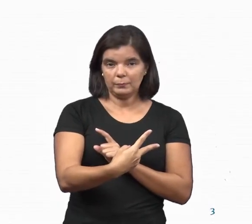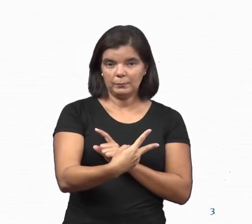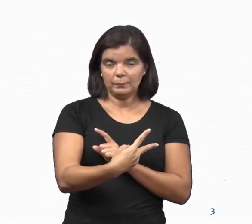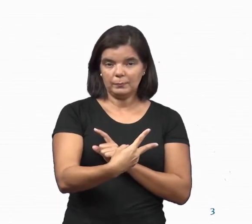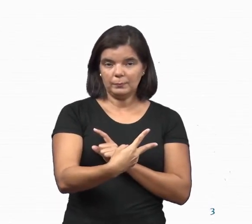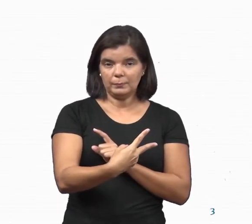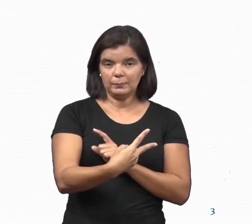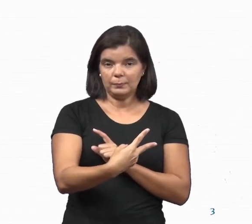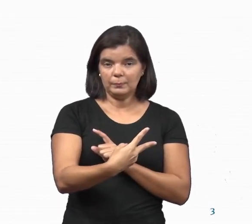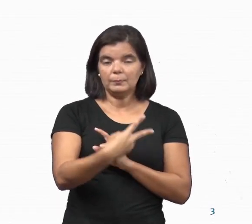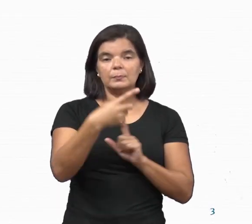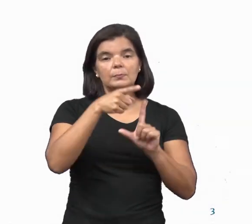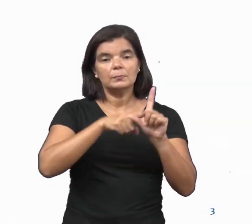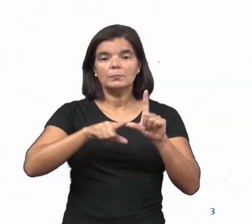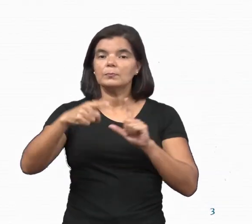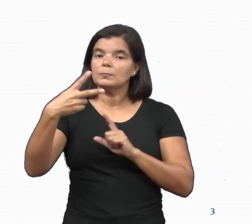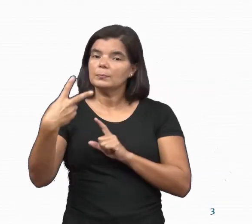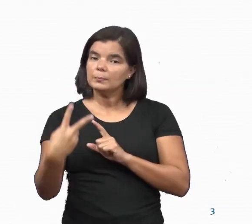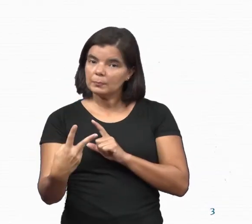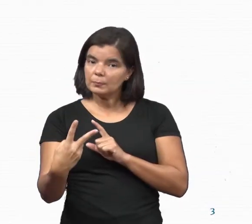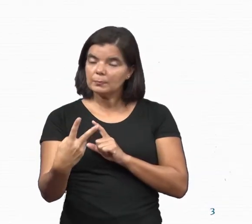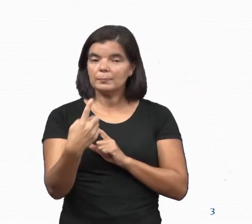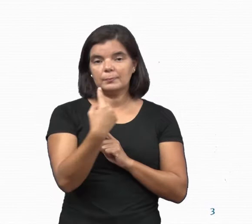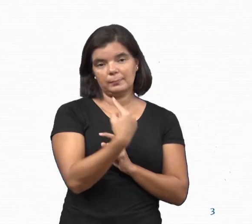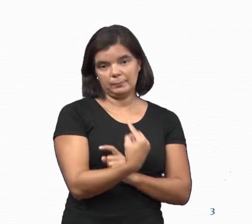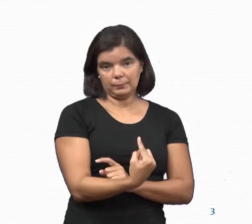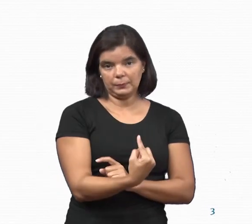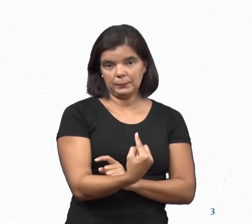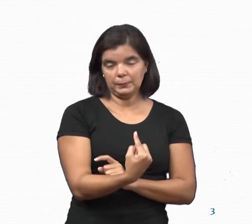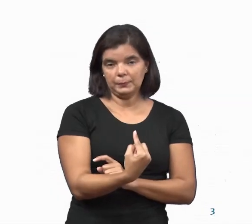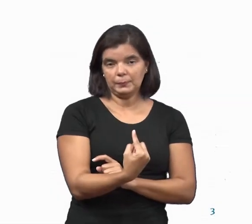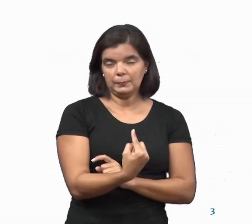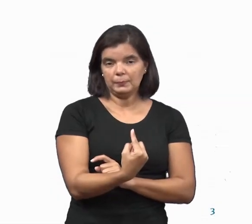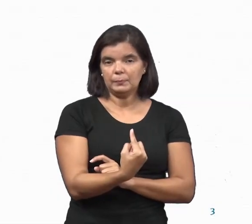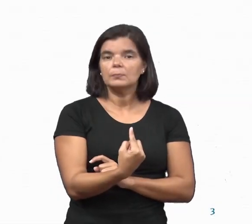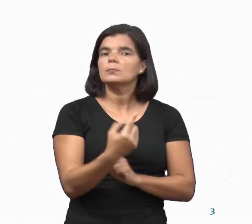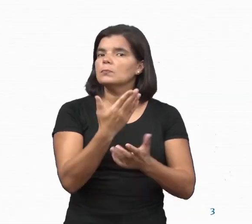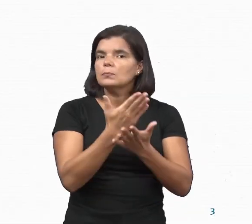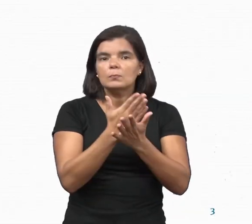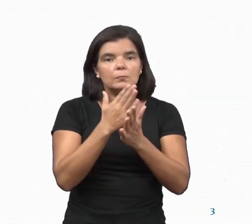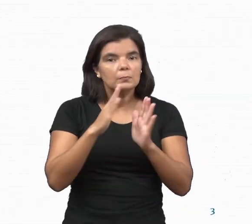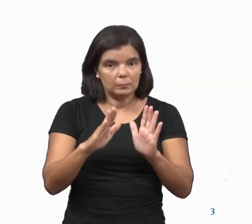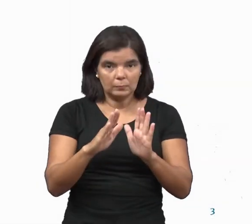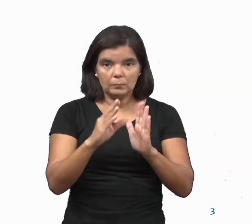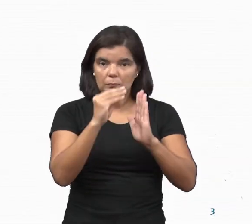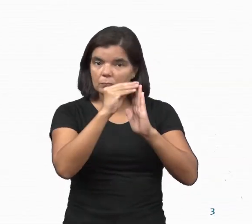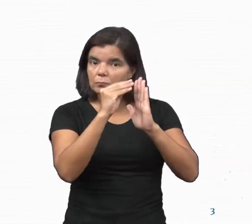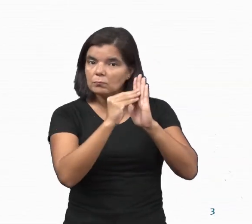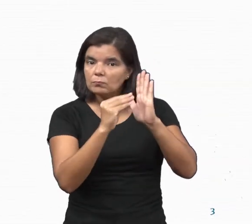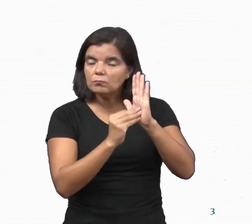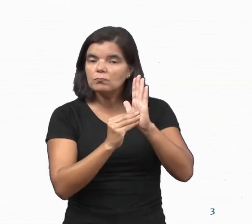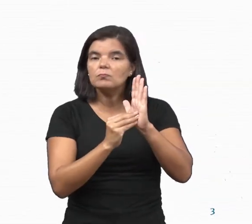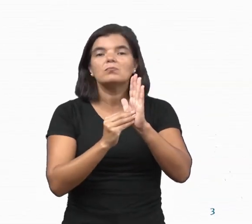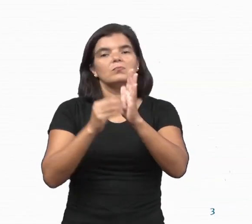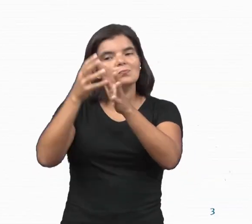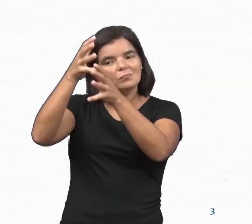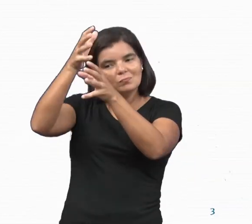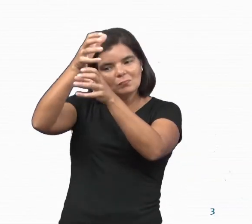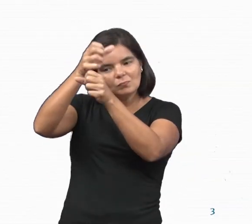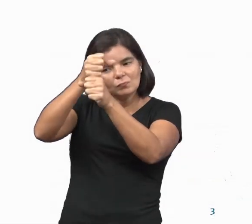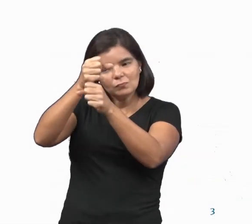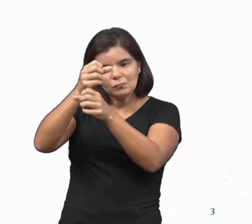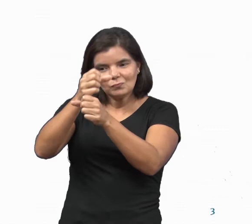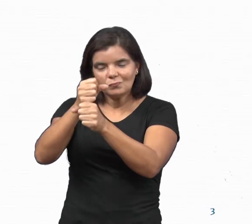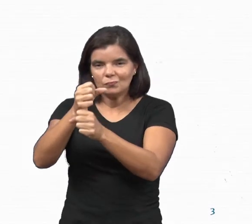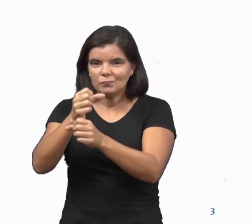que dá 2. E 2 divide por 2, que dá 1. Aqui eu acabo a parte de fatoração e eu faço o quê? Eu vou